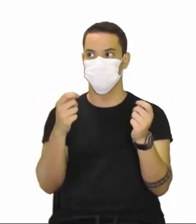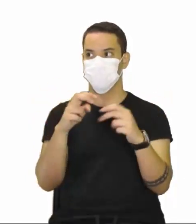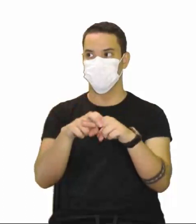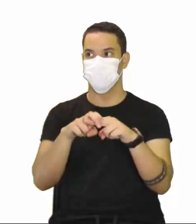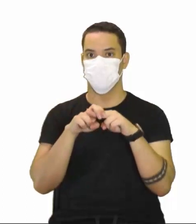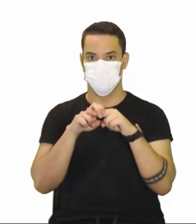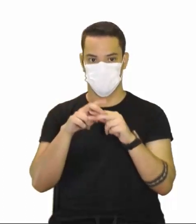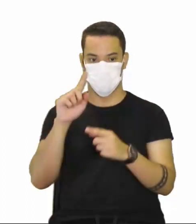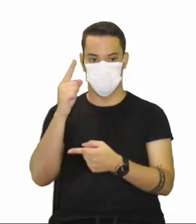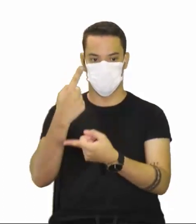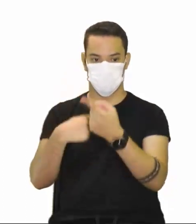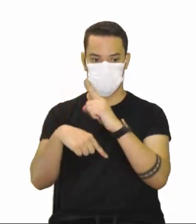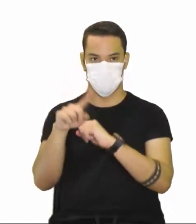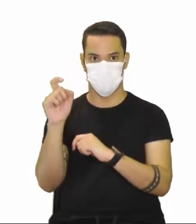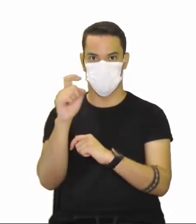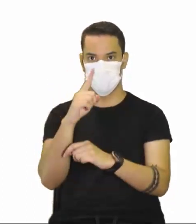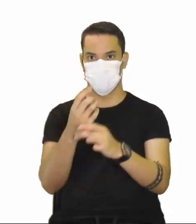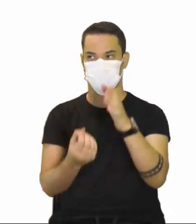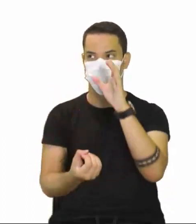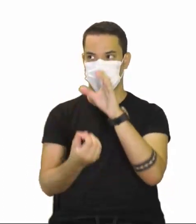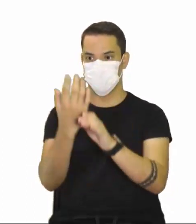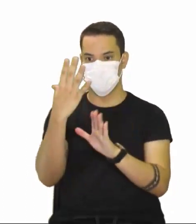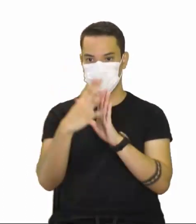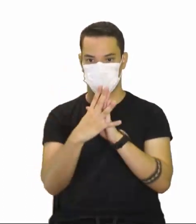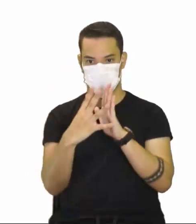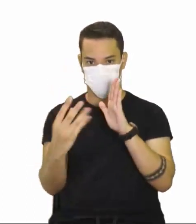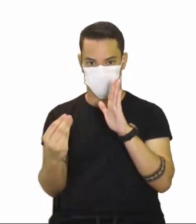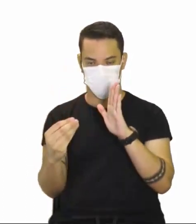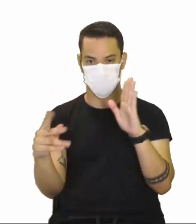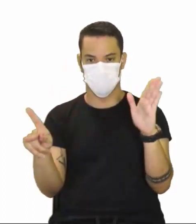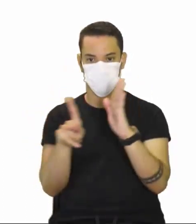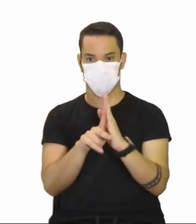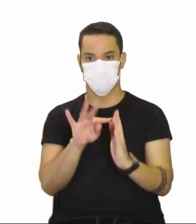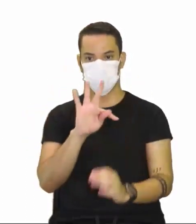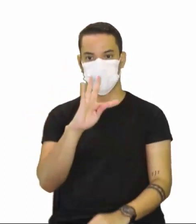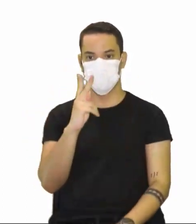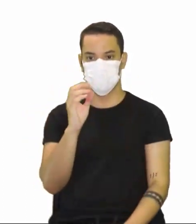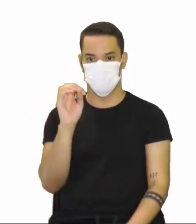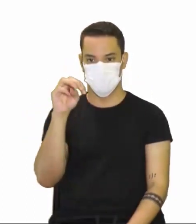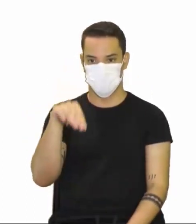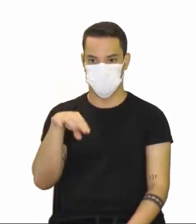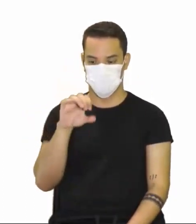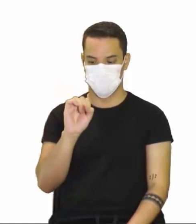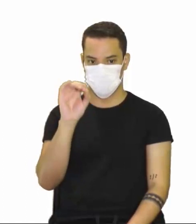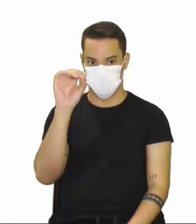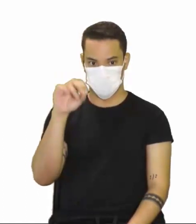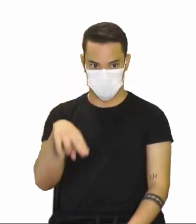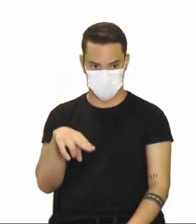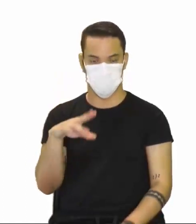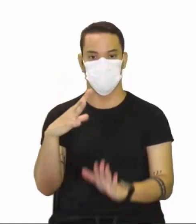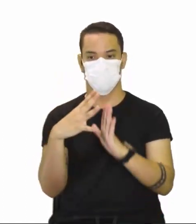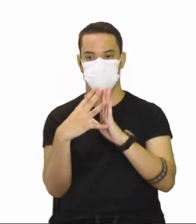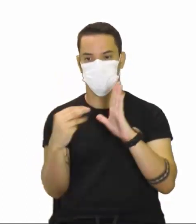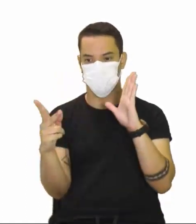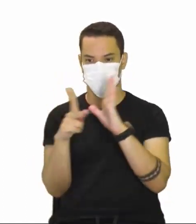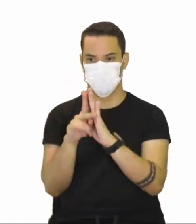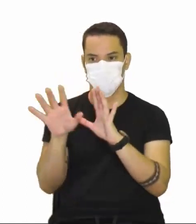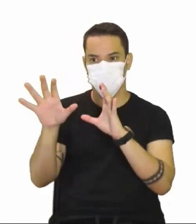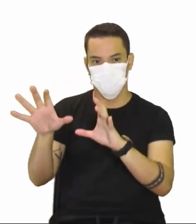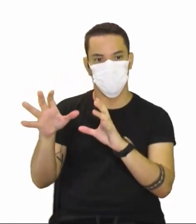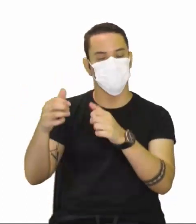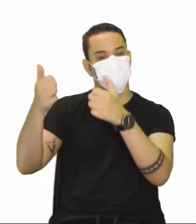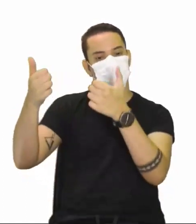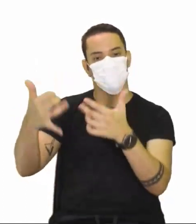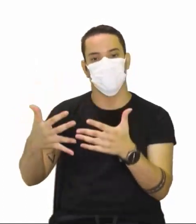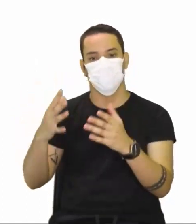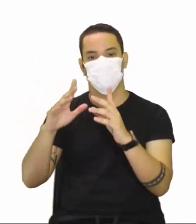dos conhecimentos, surgiu o modelo atômico de Thomson. E o modelo atômico de Thomson